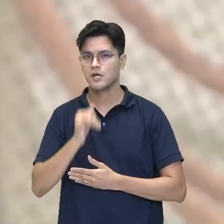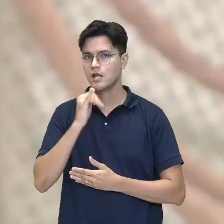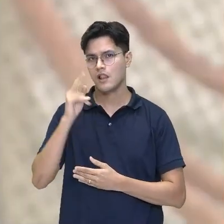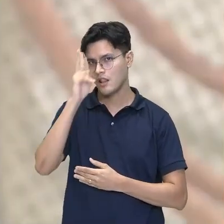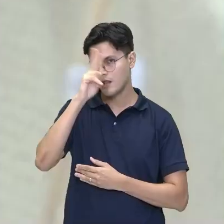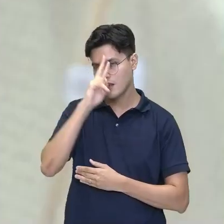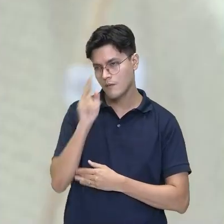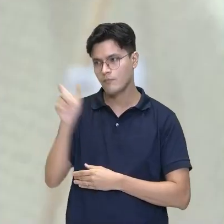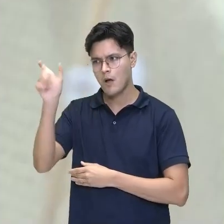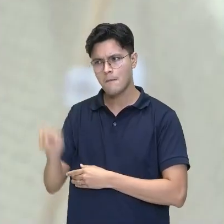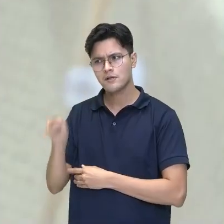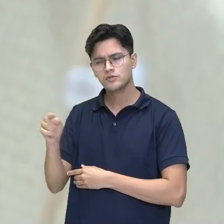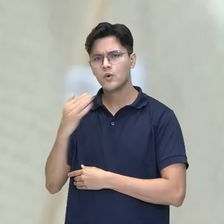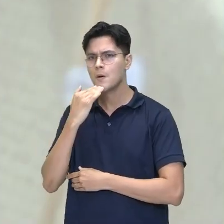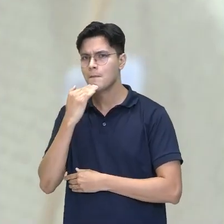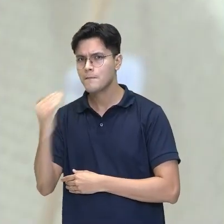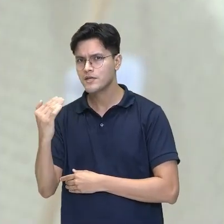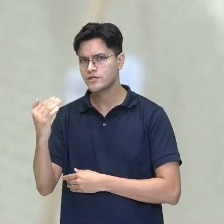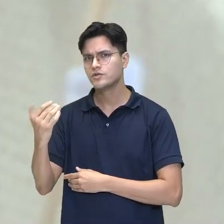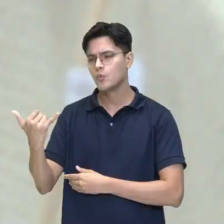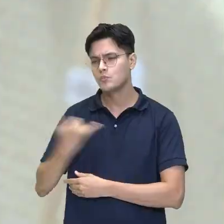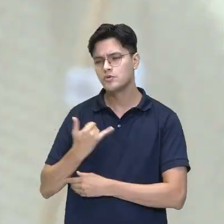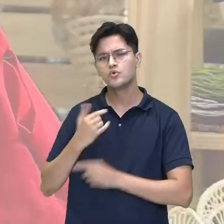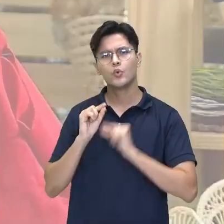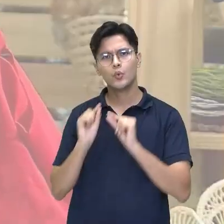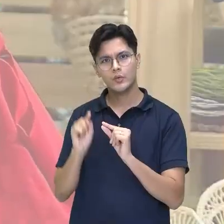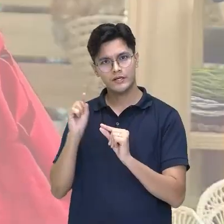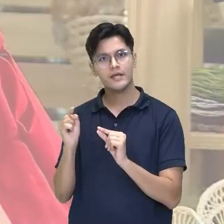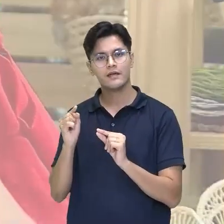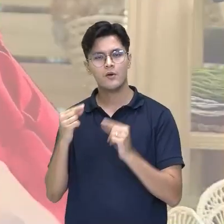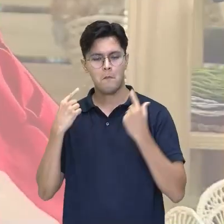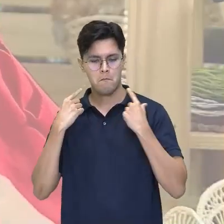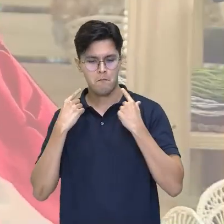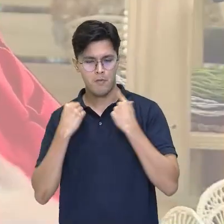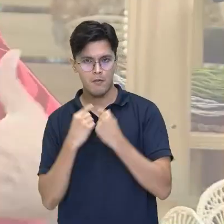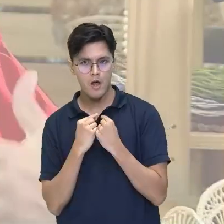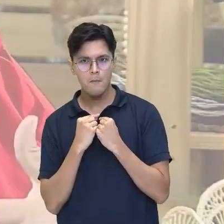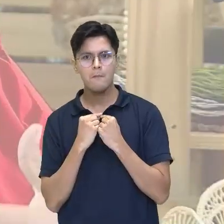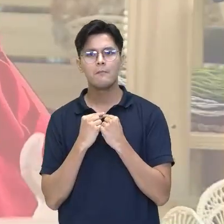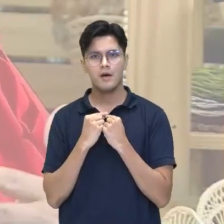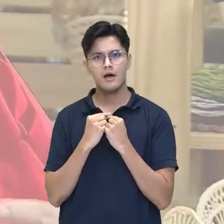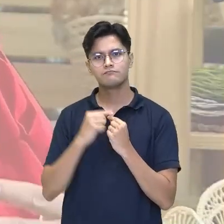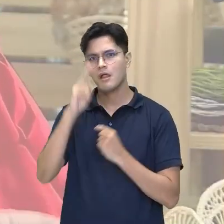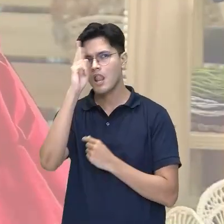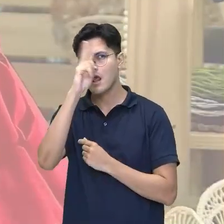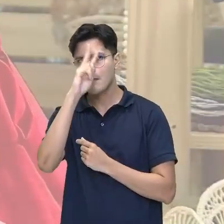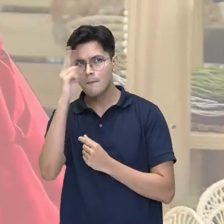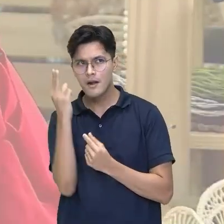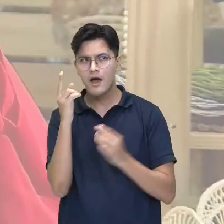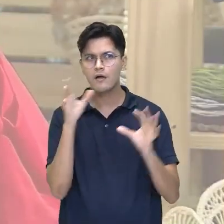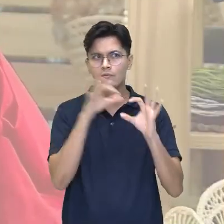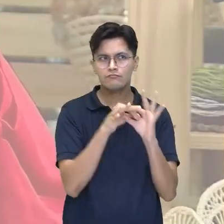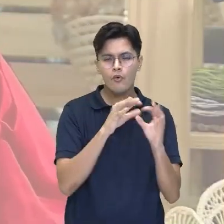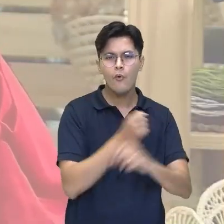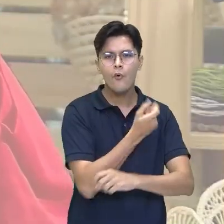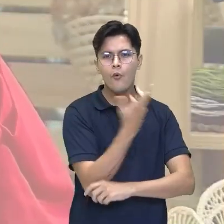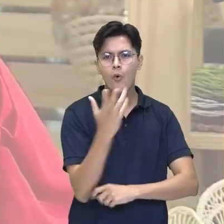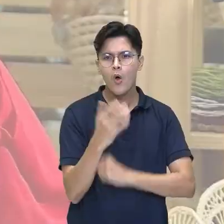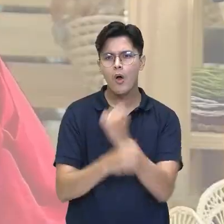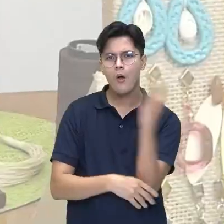lembrasse a Amazônia. Criei um colar para ela que levava toda a minha lembrança de infância, que era